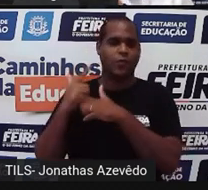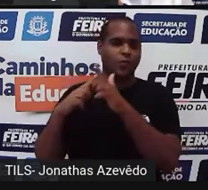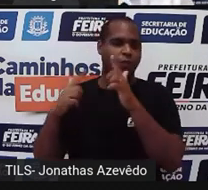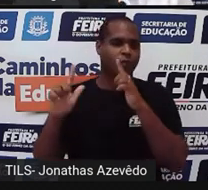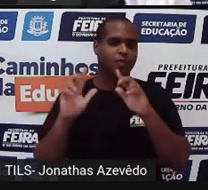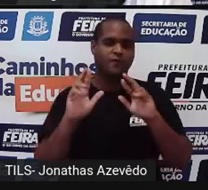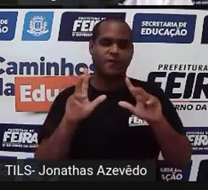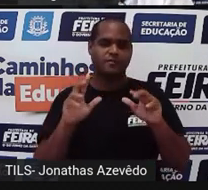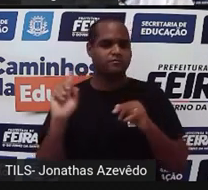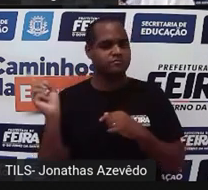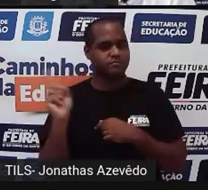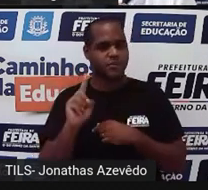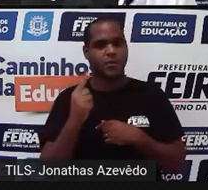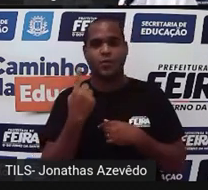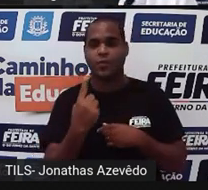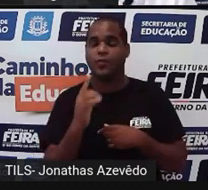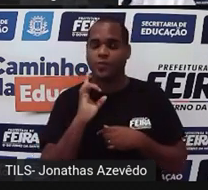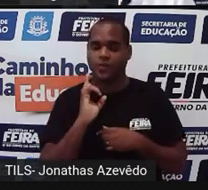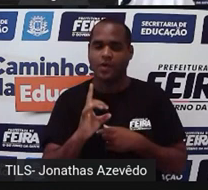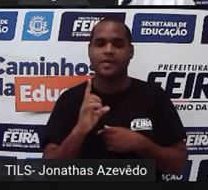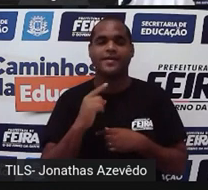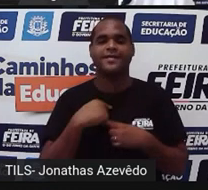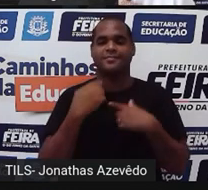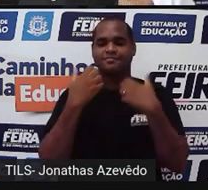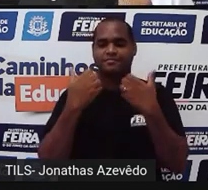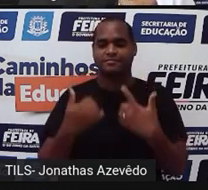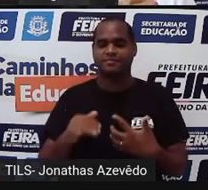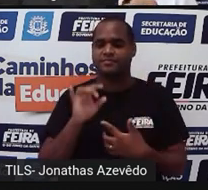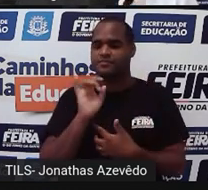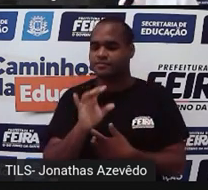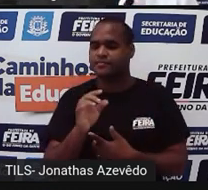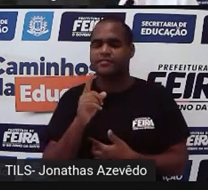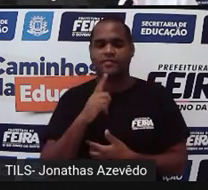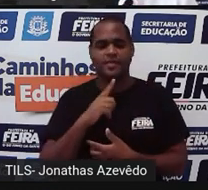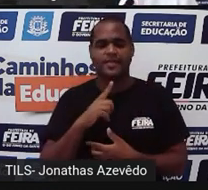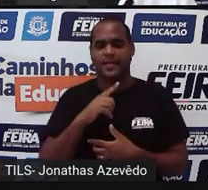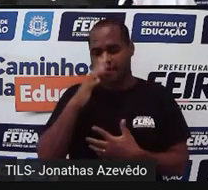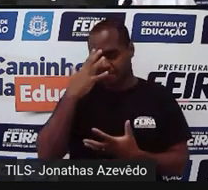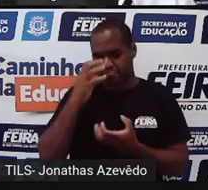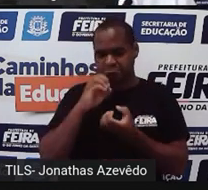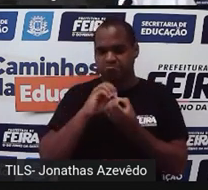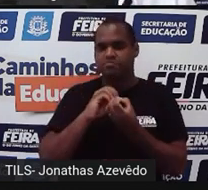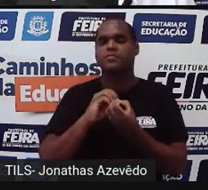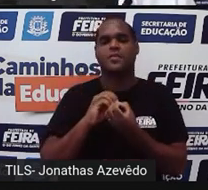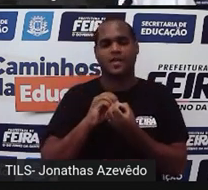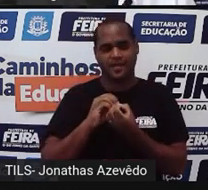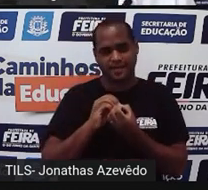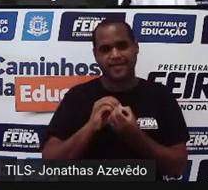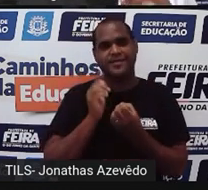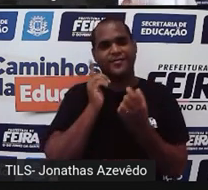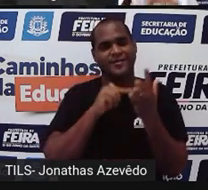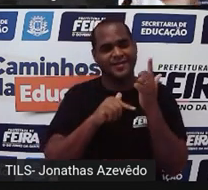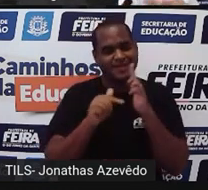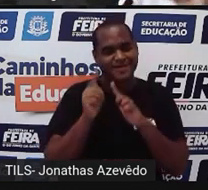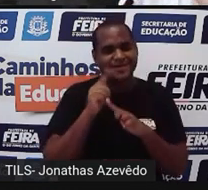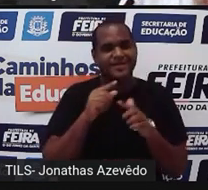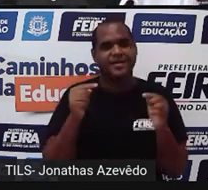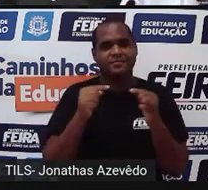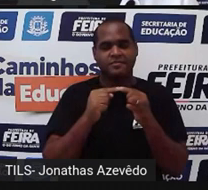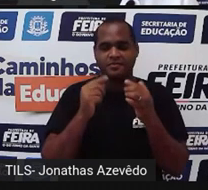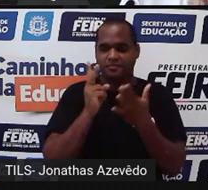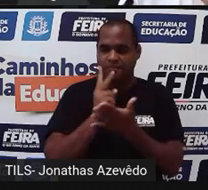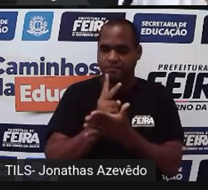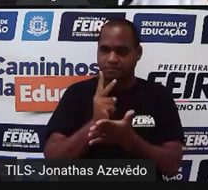é uma só, eu consigo dizer que solução é essa. Eu consigo determinar essa solução, tá? Então, isso sempre